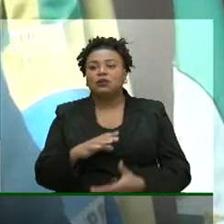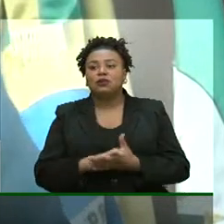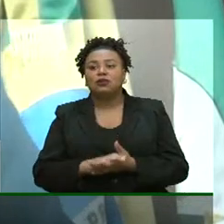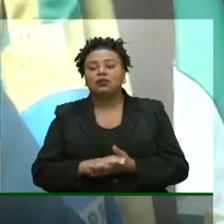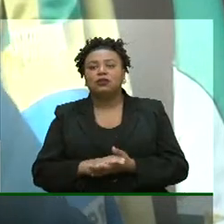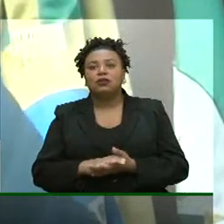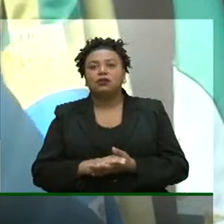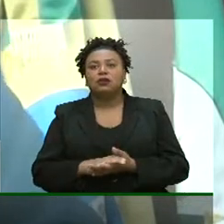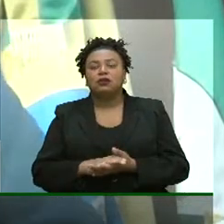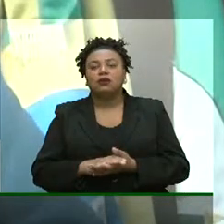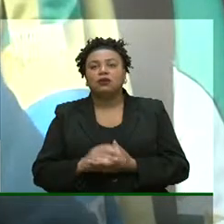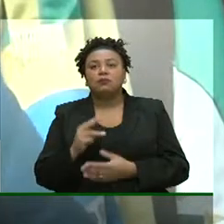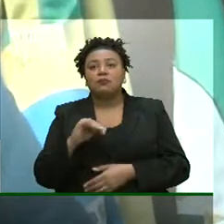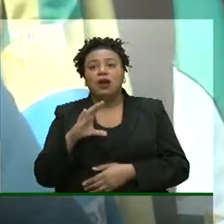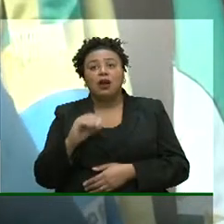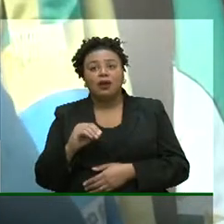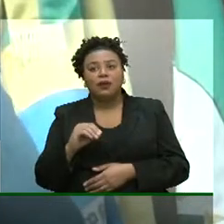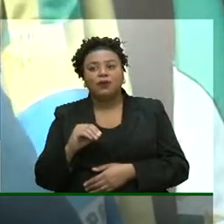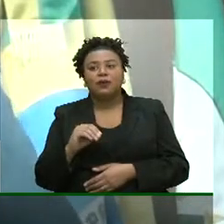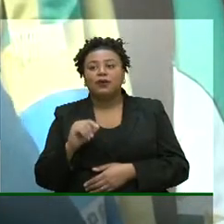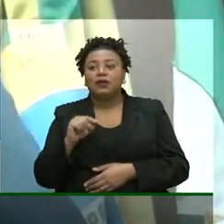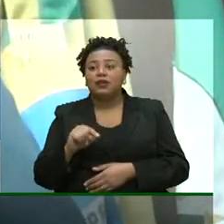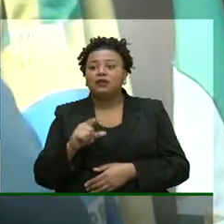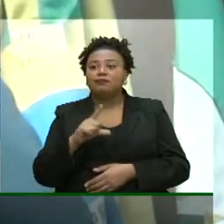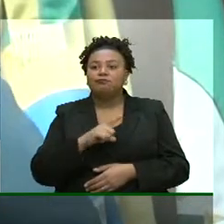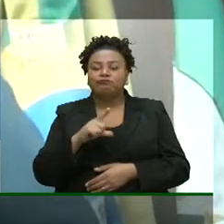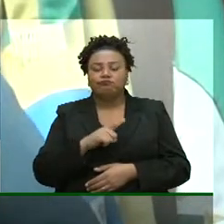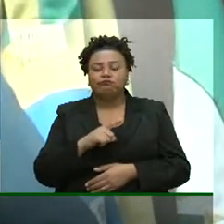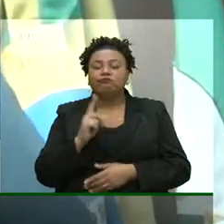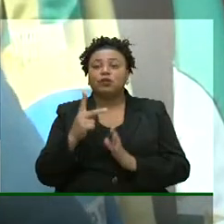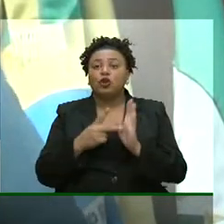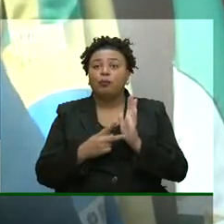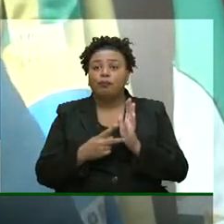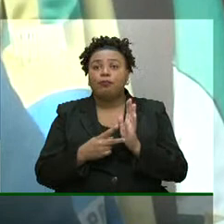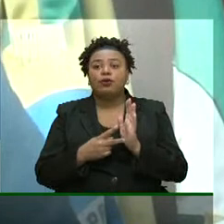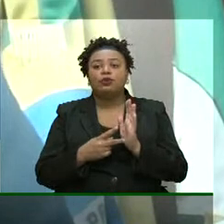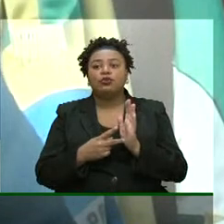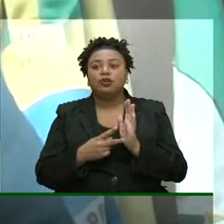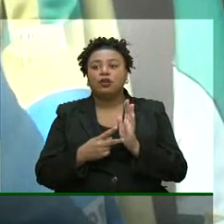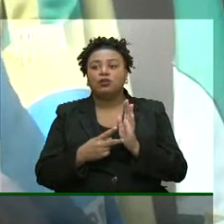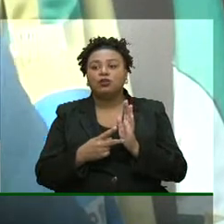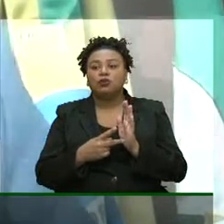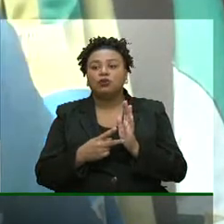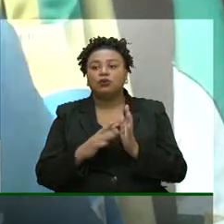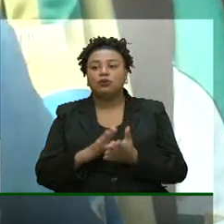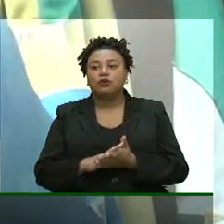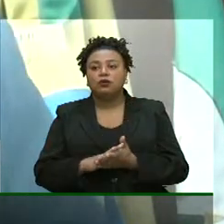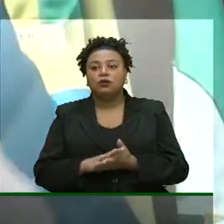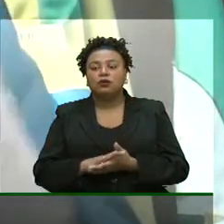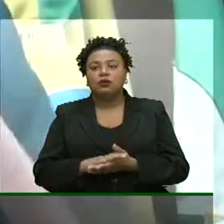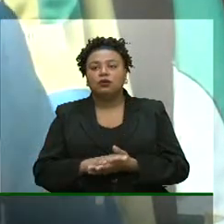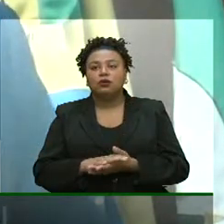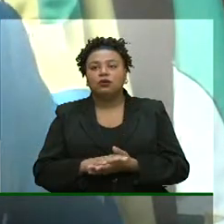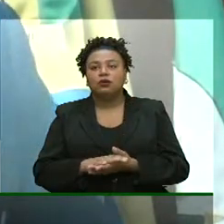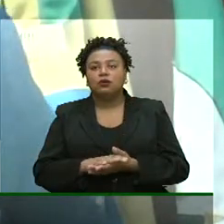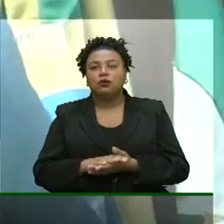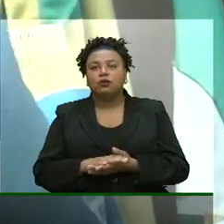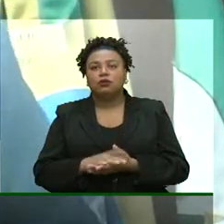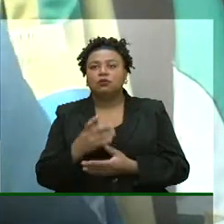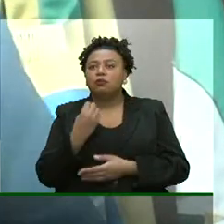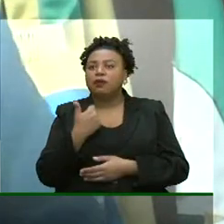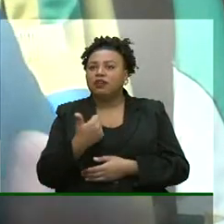ainda em maio. E nesse sentido também, o projeto, ele é tão bem